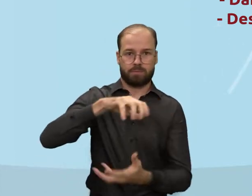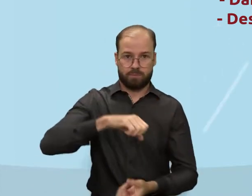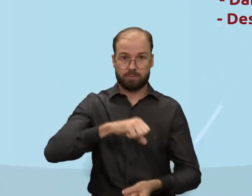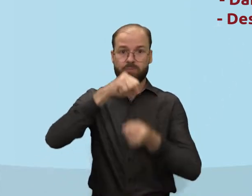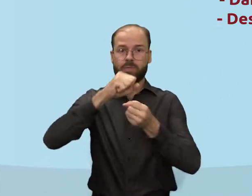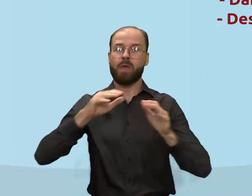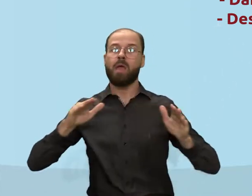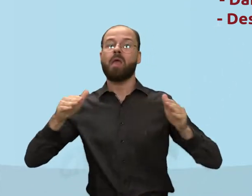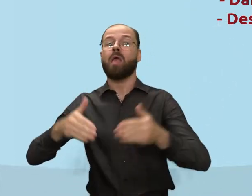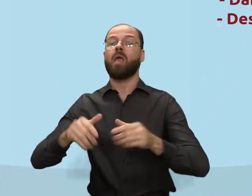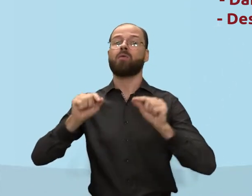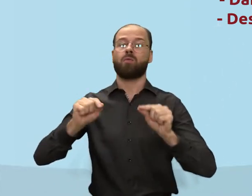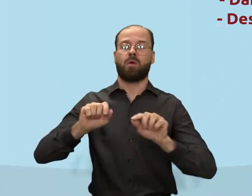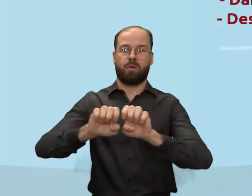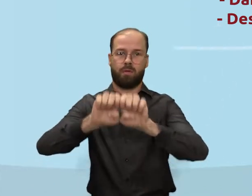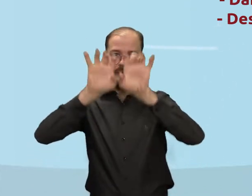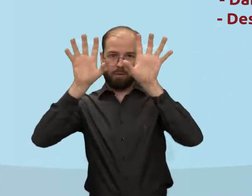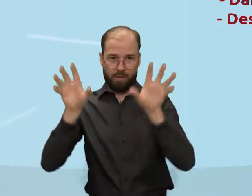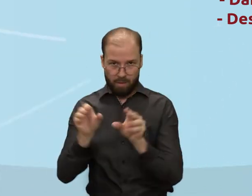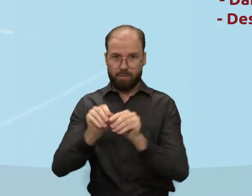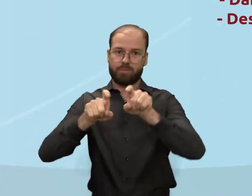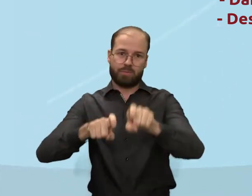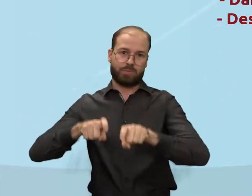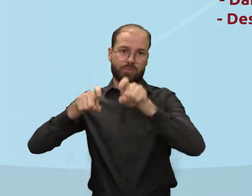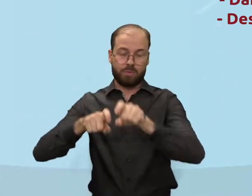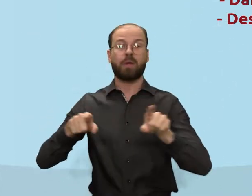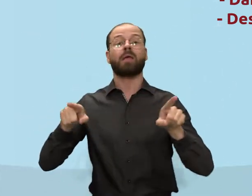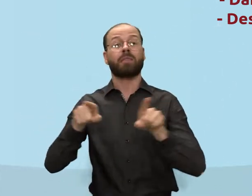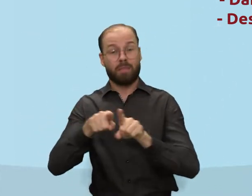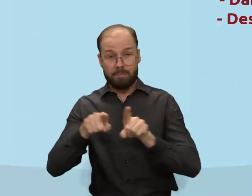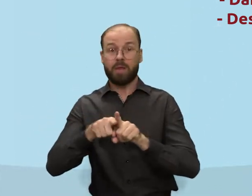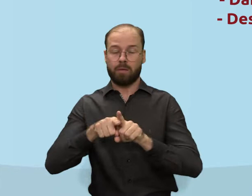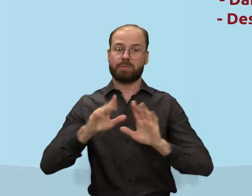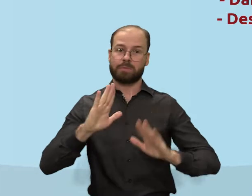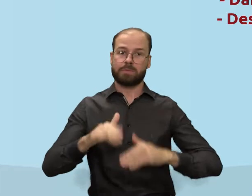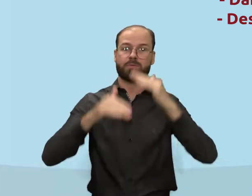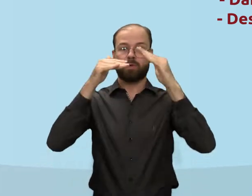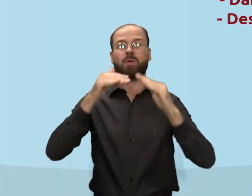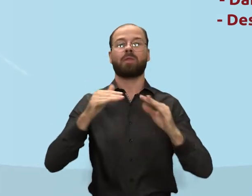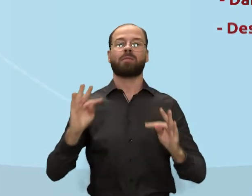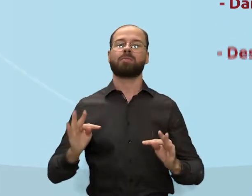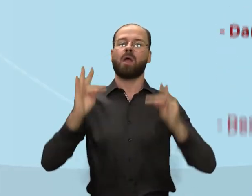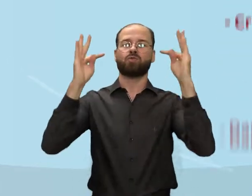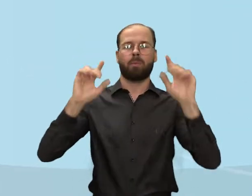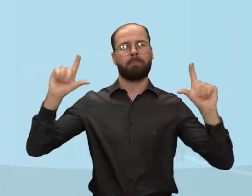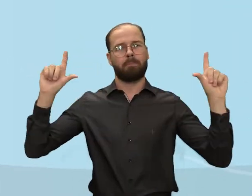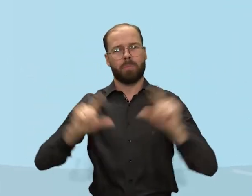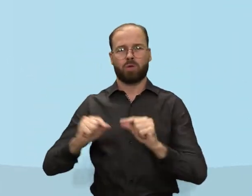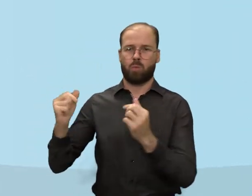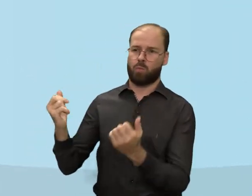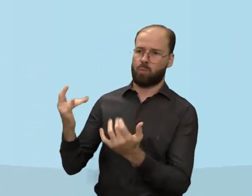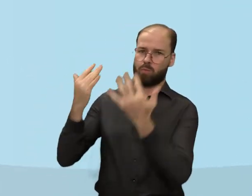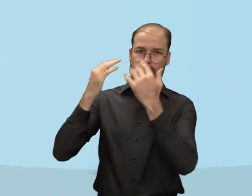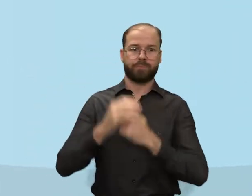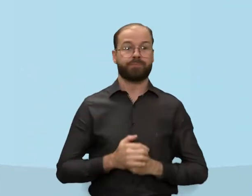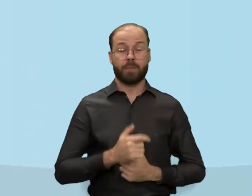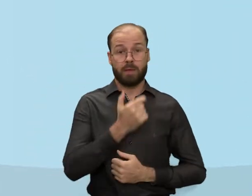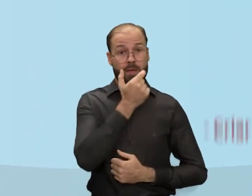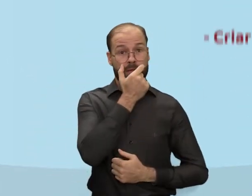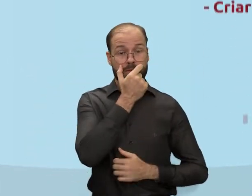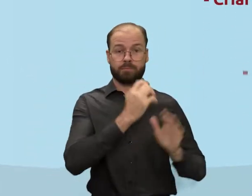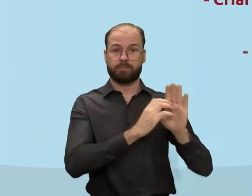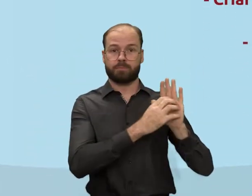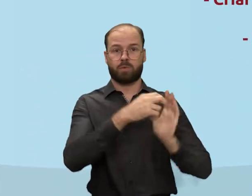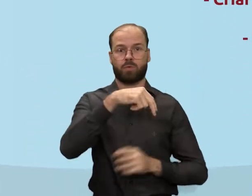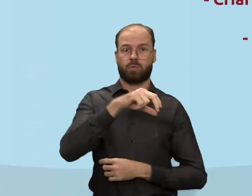com ênfase na agroecologia ecossustentável e no desenvolvimento de tecnologia de baixo carbono. Edgar